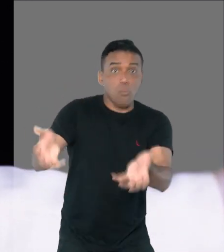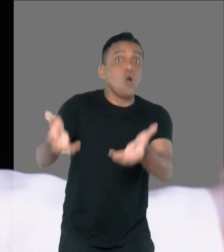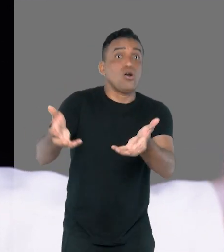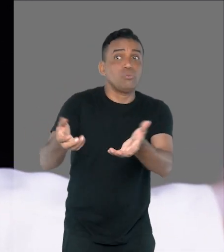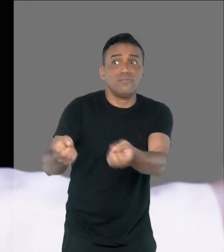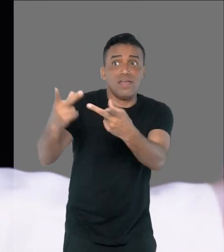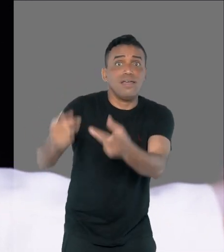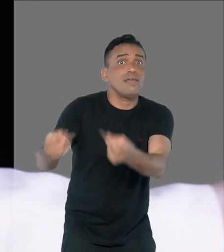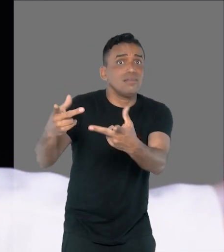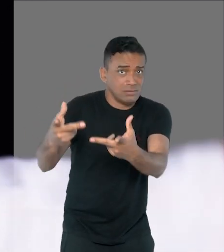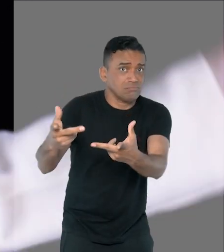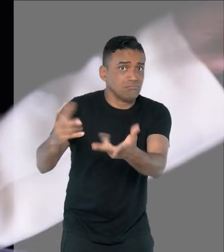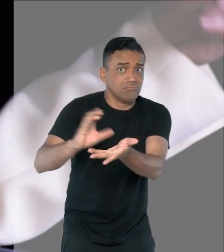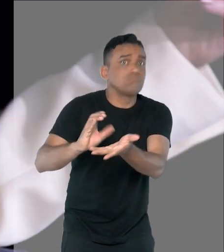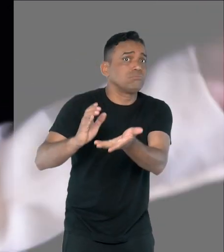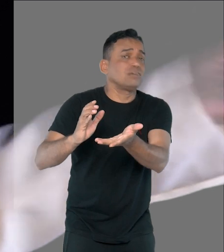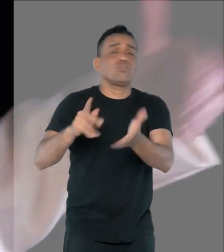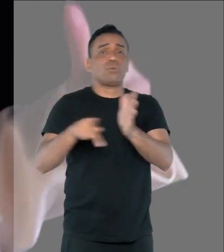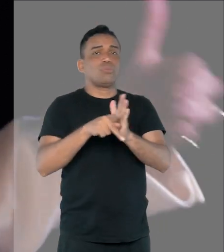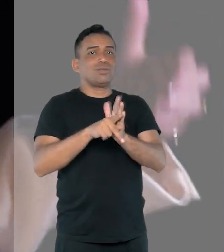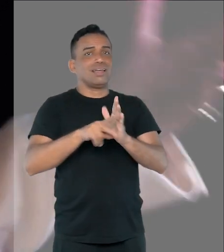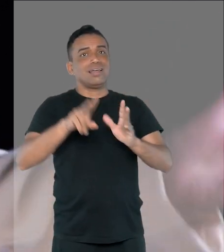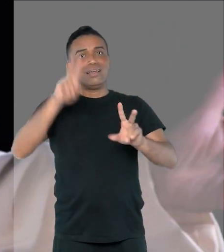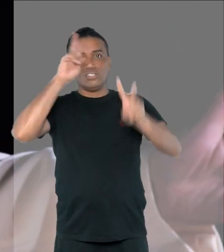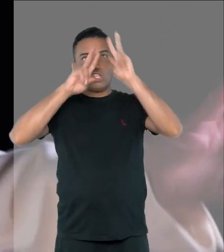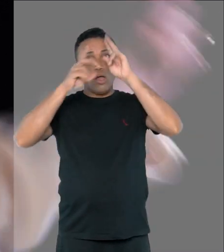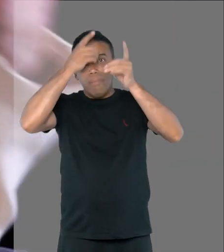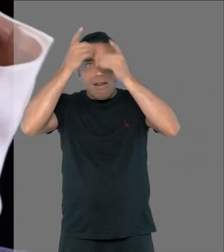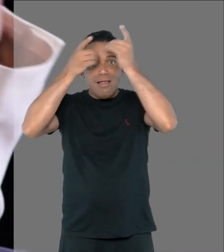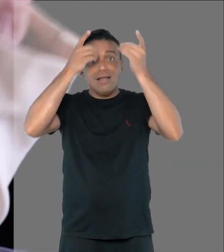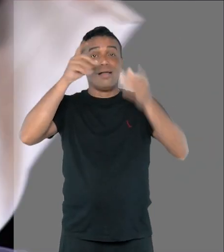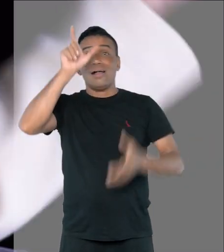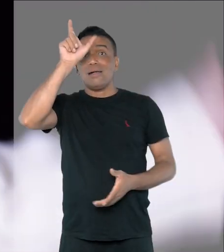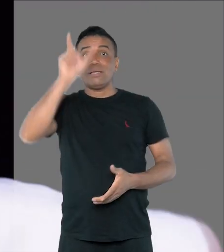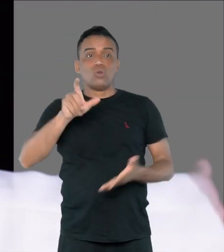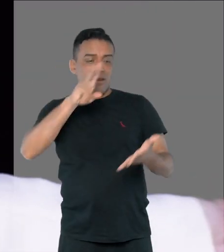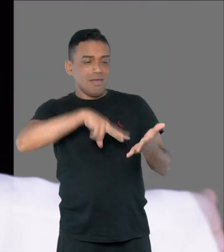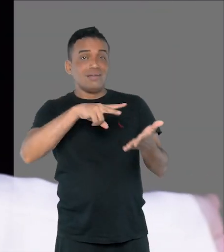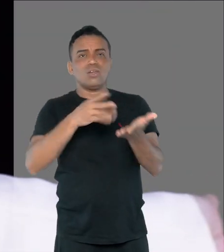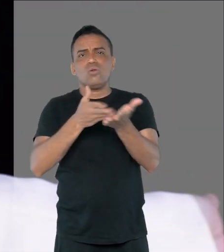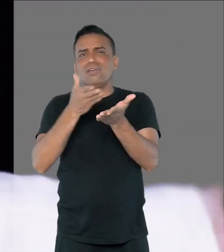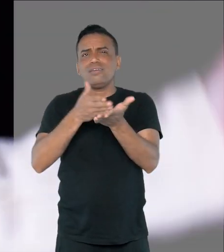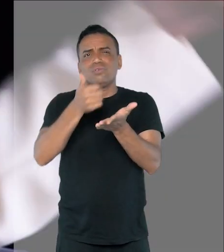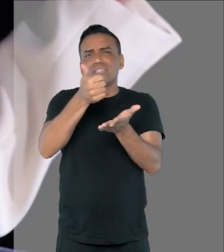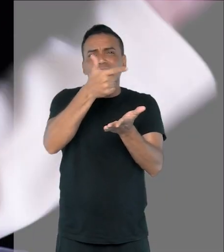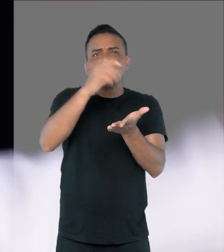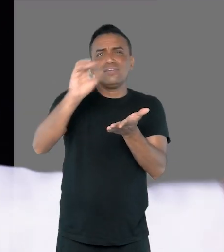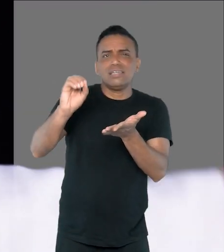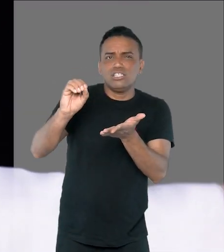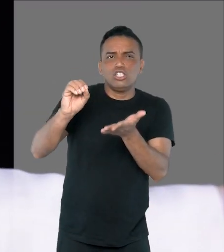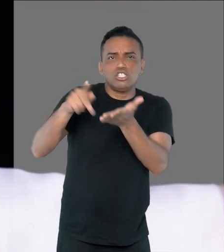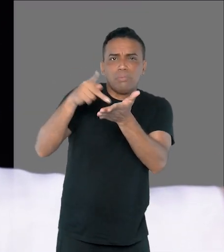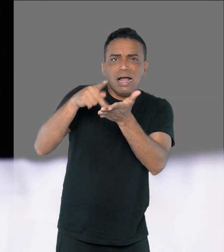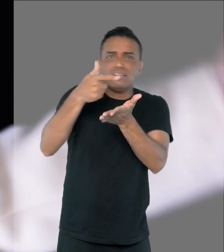Imagina se não promovesse. Estou falando de ficção, porque as pessoas leem mais fácil. São livrinhos desse tamanho, tem 120 páginas, 200 páginas